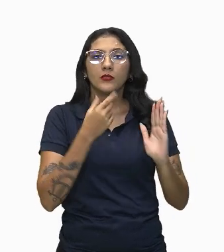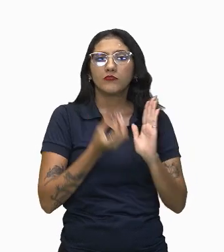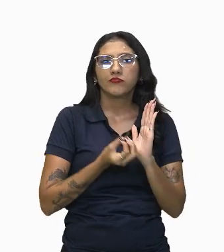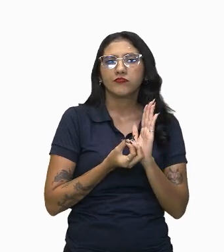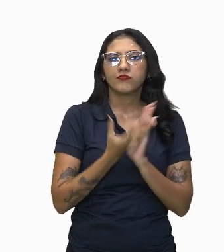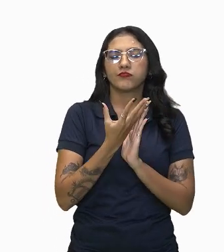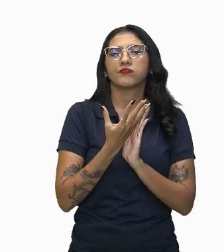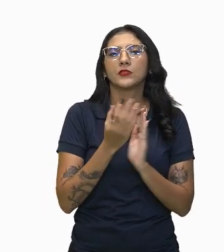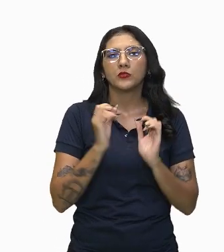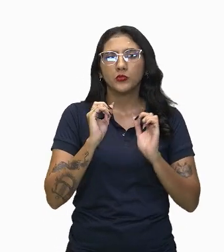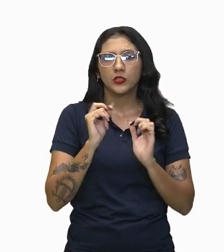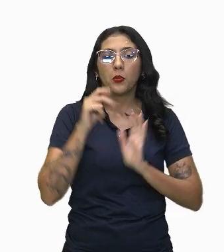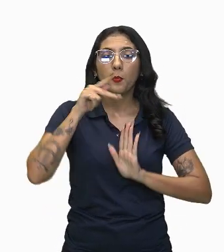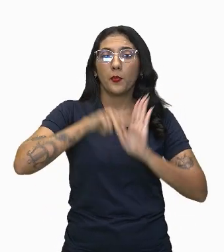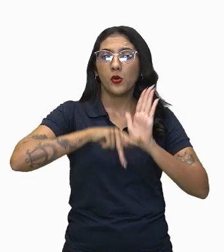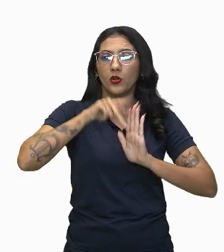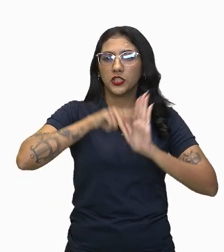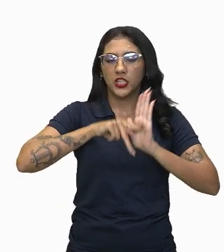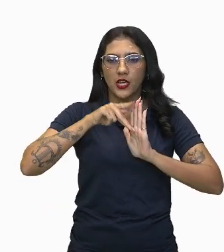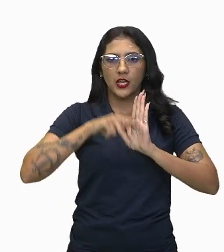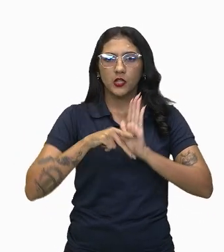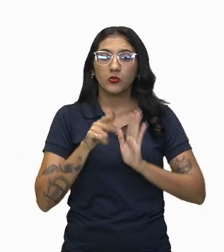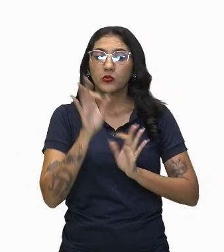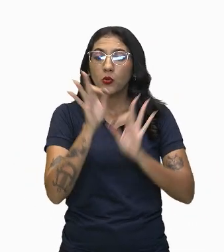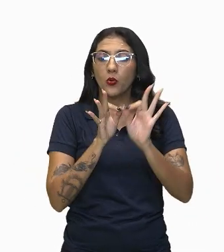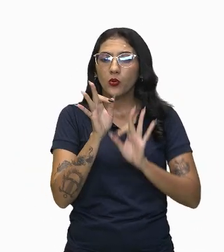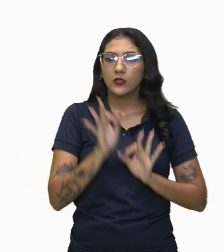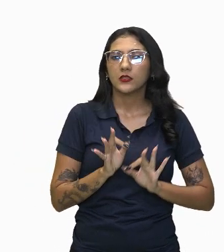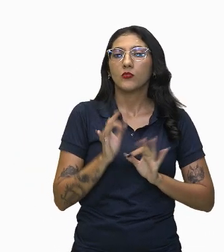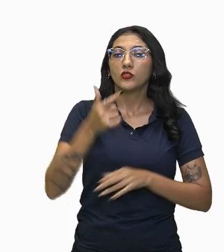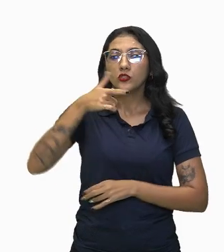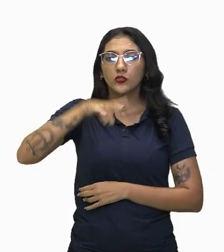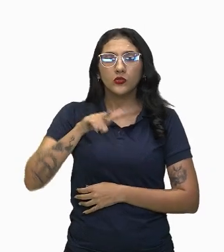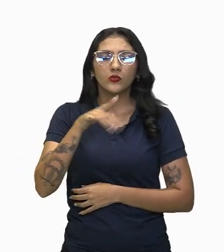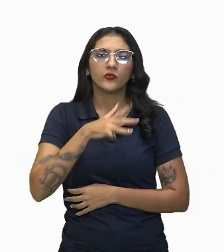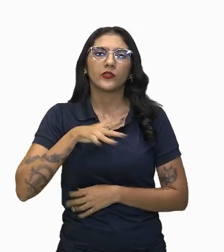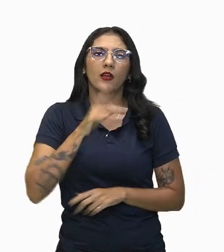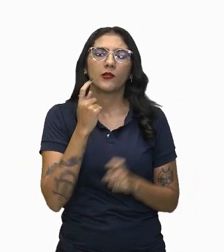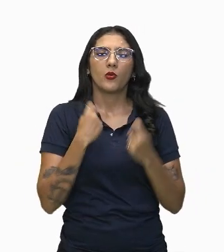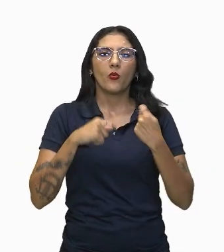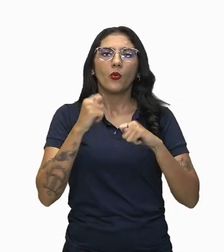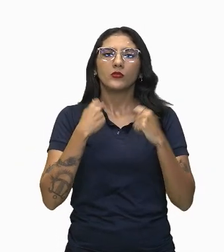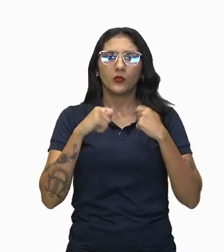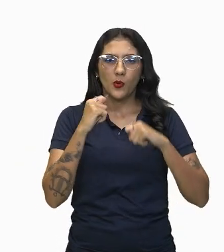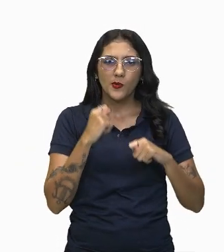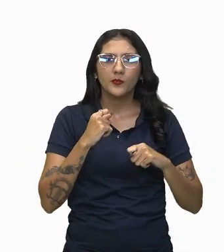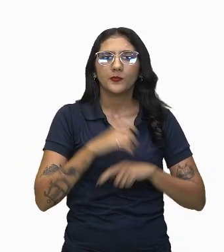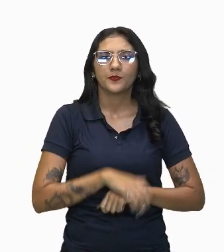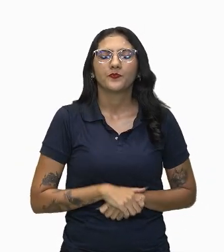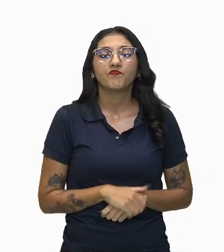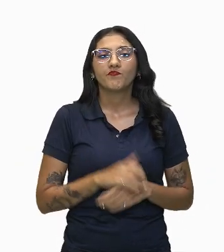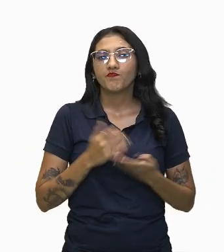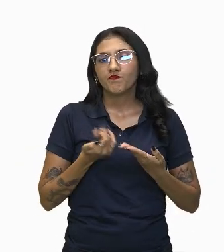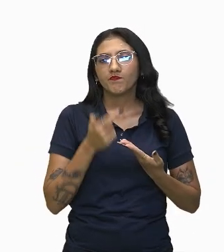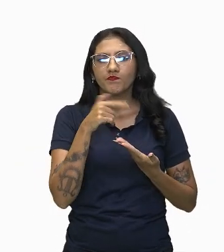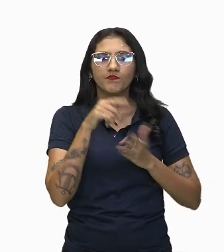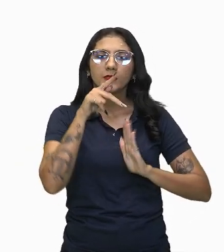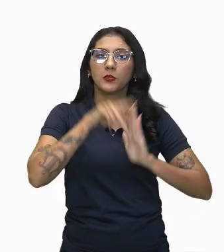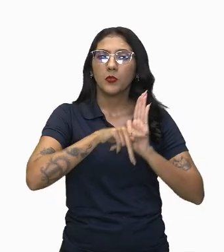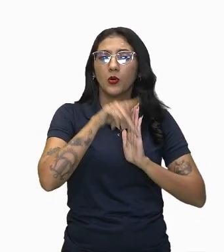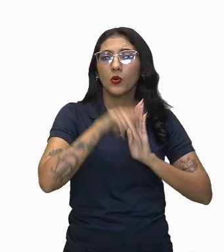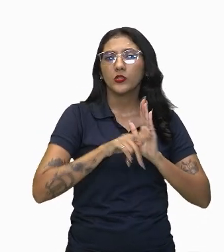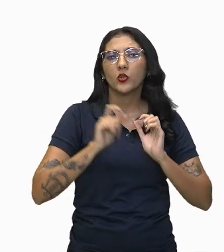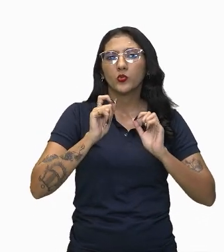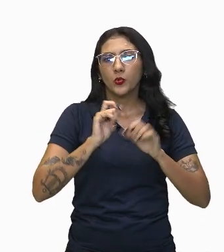que é um programa de recuperação econômica. Esse plano, ele colocava o